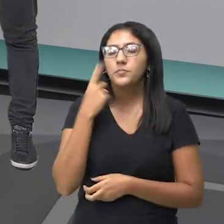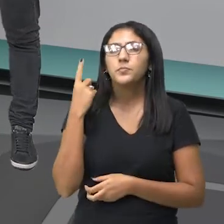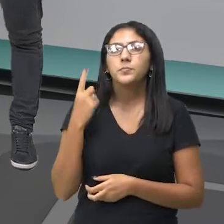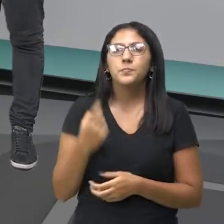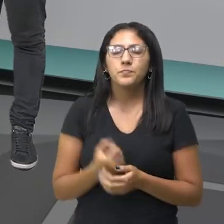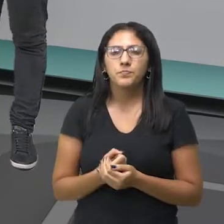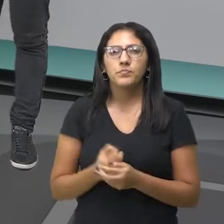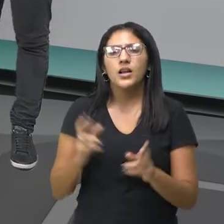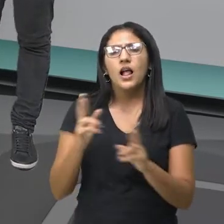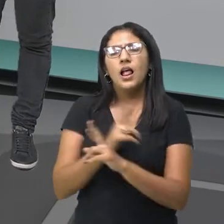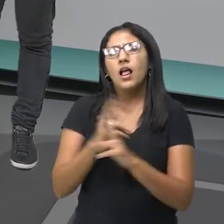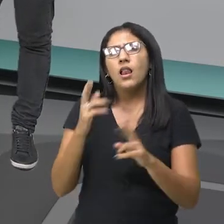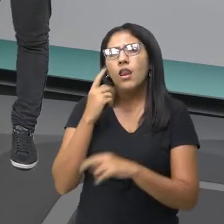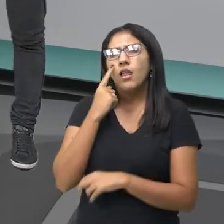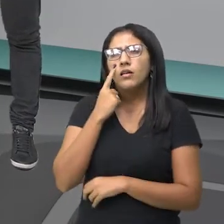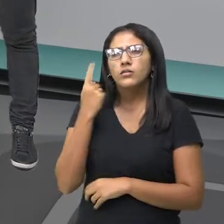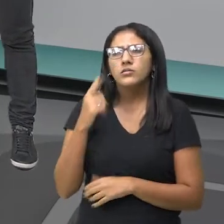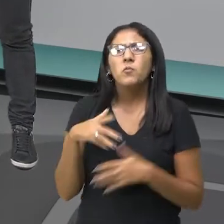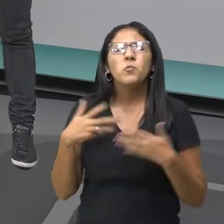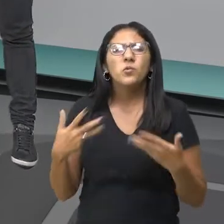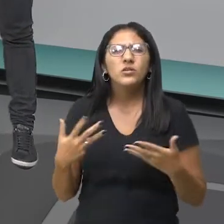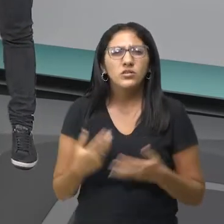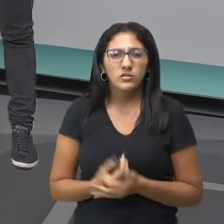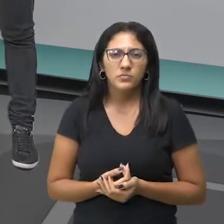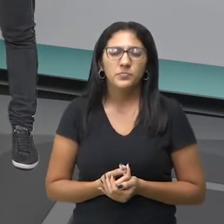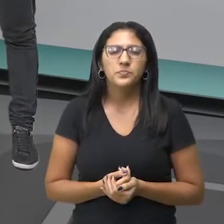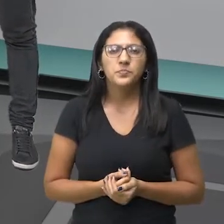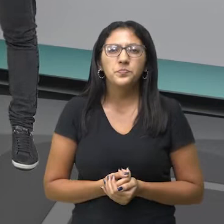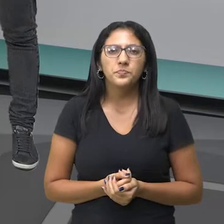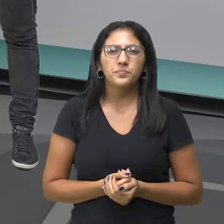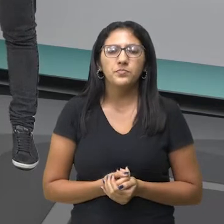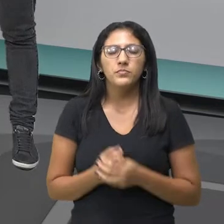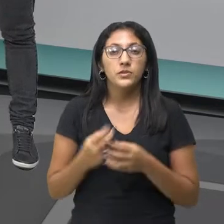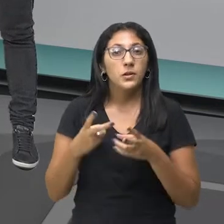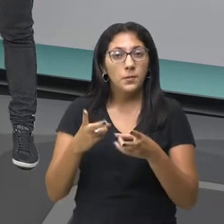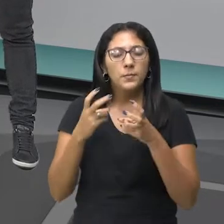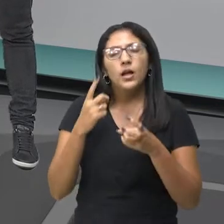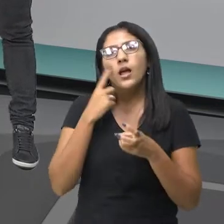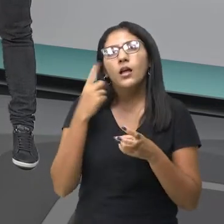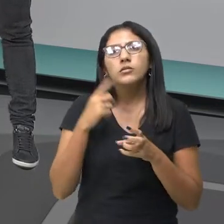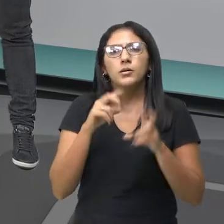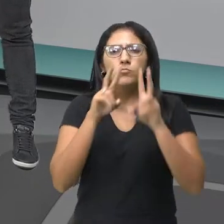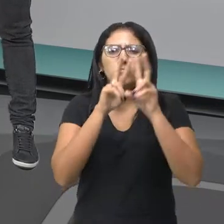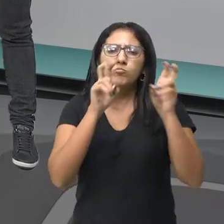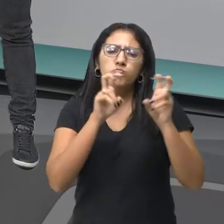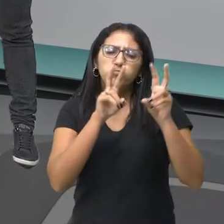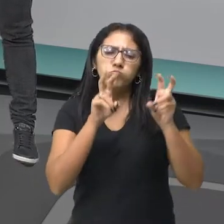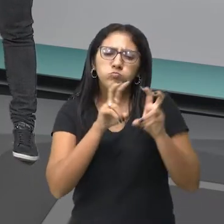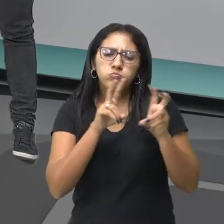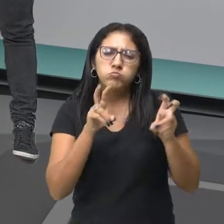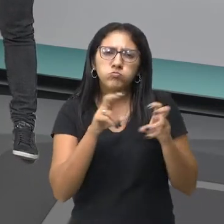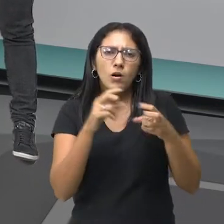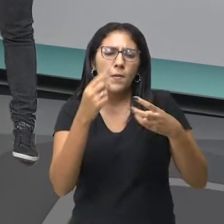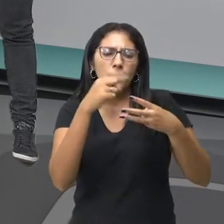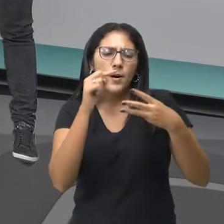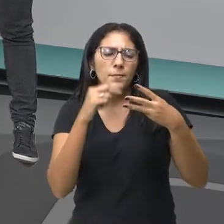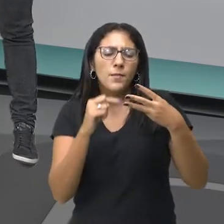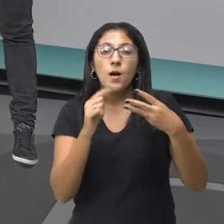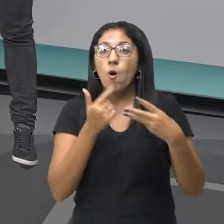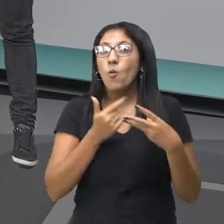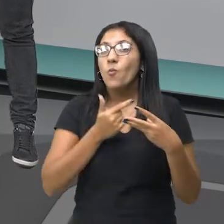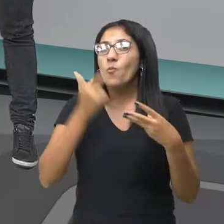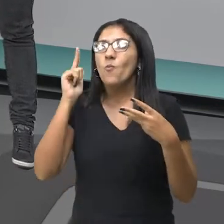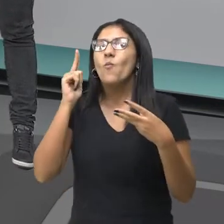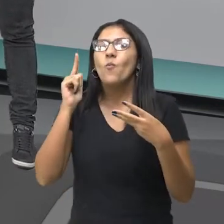ponto. Relacionadas. Relacionadas o quê? Perceba que eu tenho títulos, ok, de outros